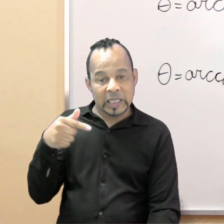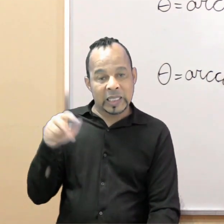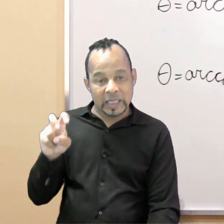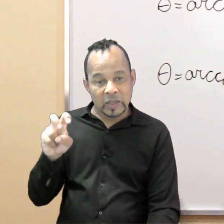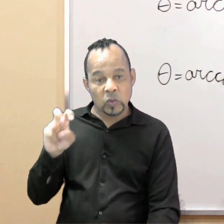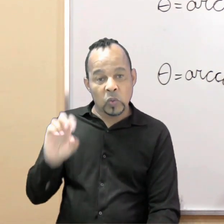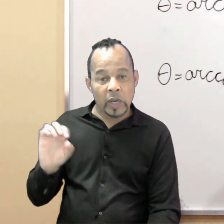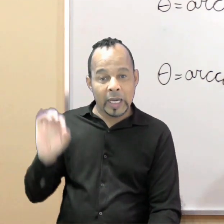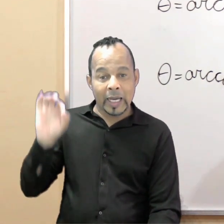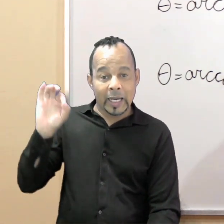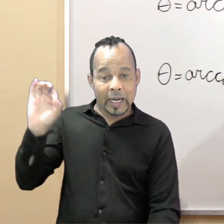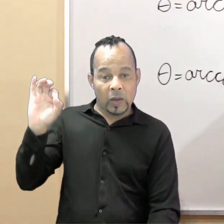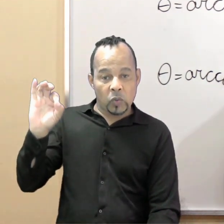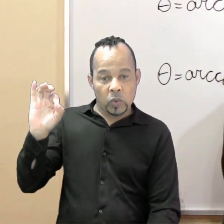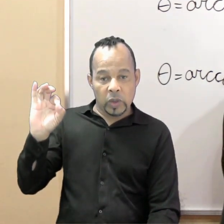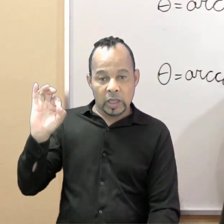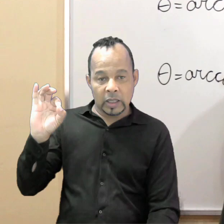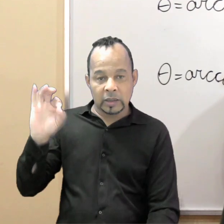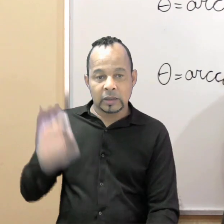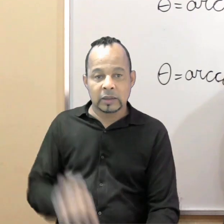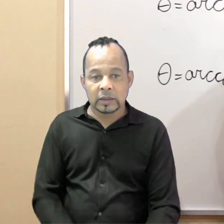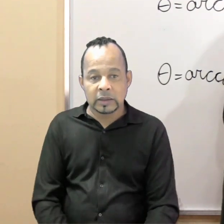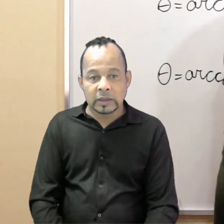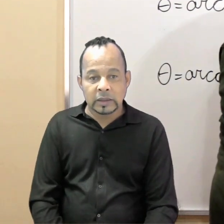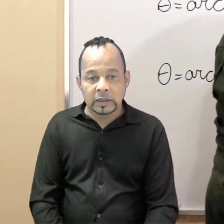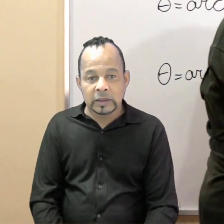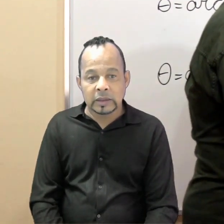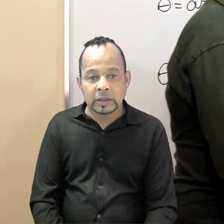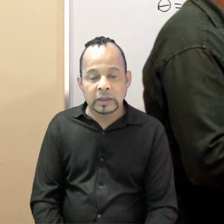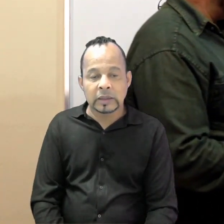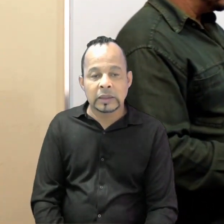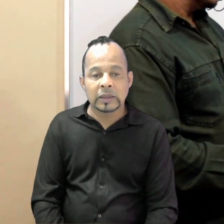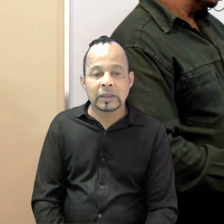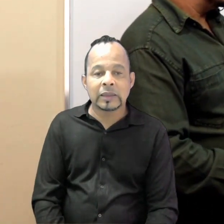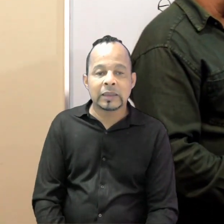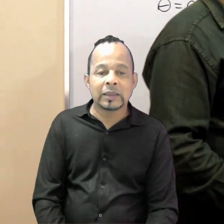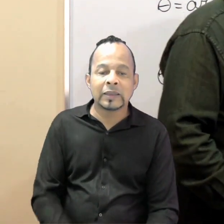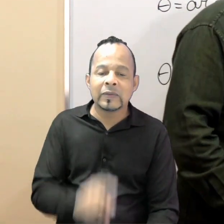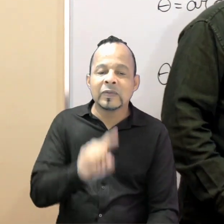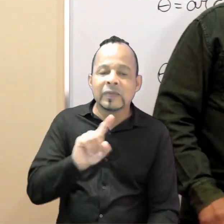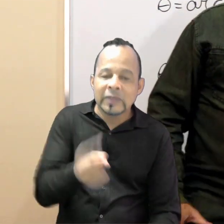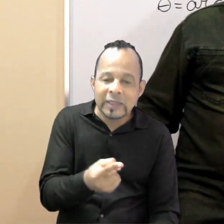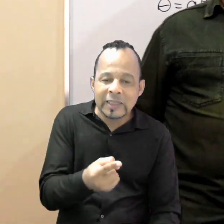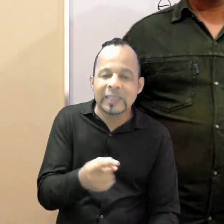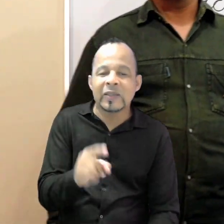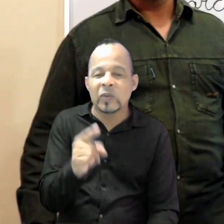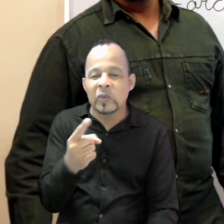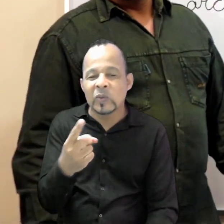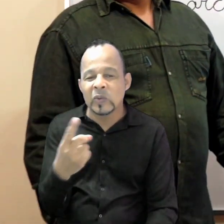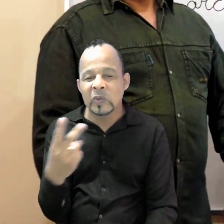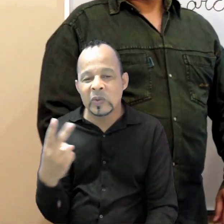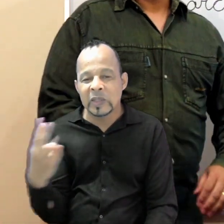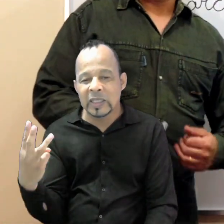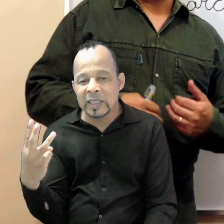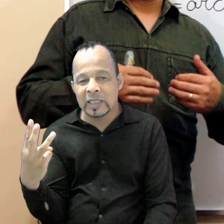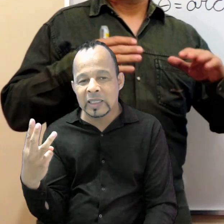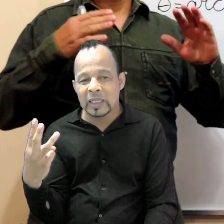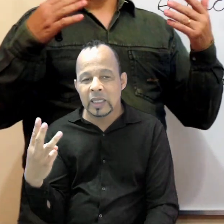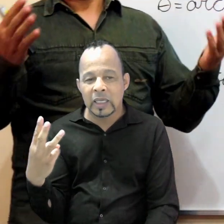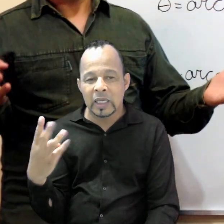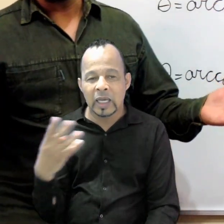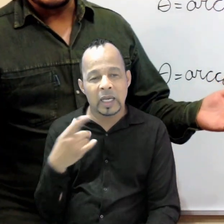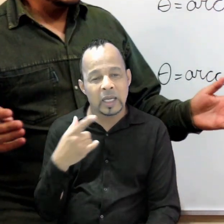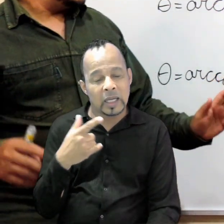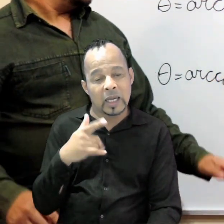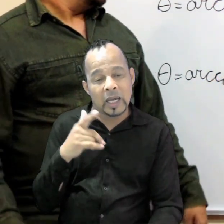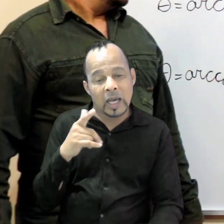127,875 graus. Daniel, por que você não dá a resposta com duas casas decimais, igual a maioria das pessoas? Porque isso é uma regra que eu não